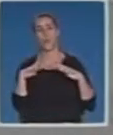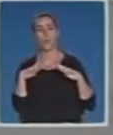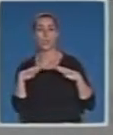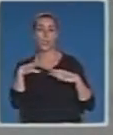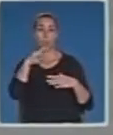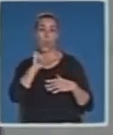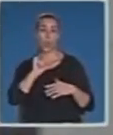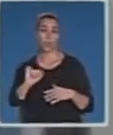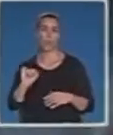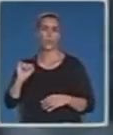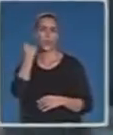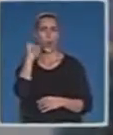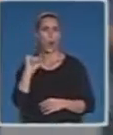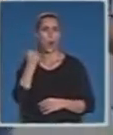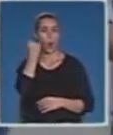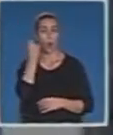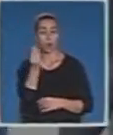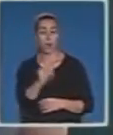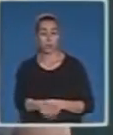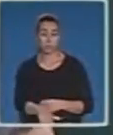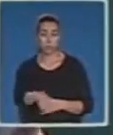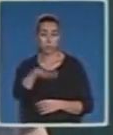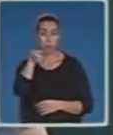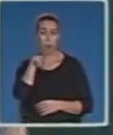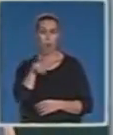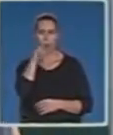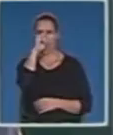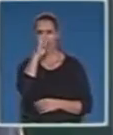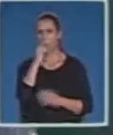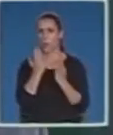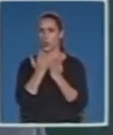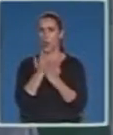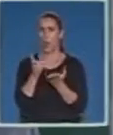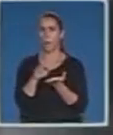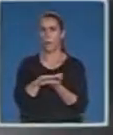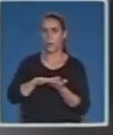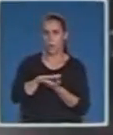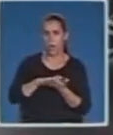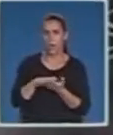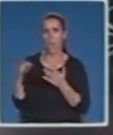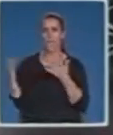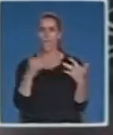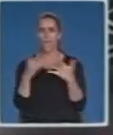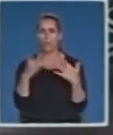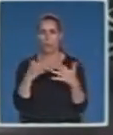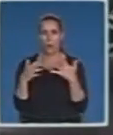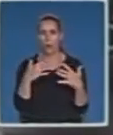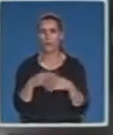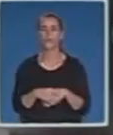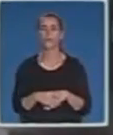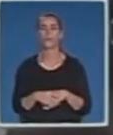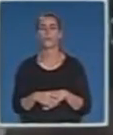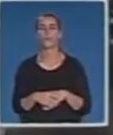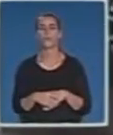origens, em São Roque, palco da infância, o candidato recorda o tempo da escola primária, do futebol e da irreverência. Decidimos tomar